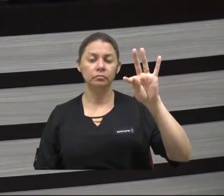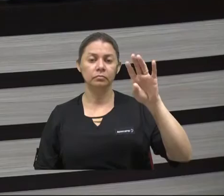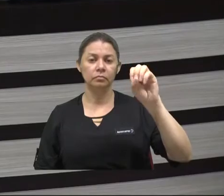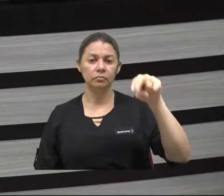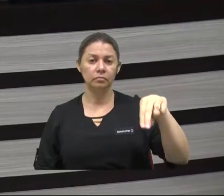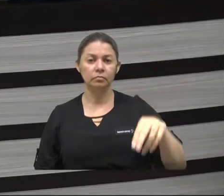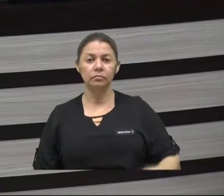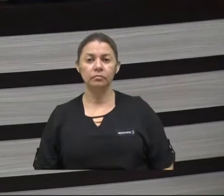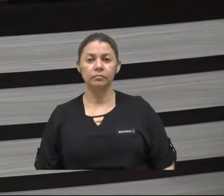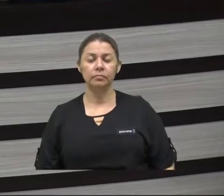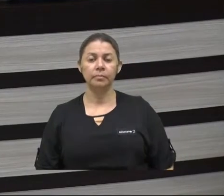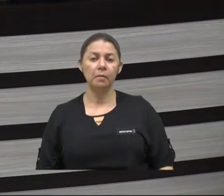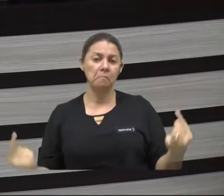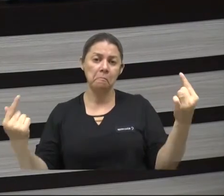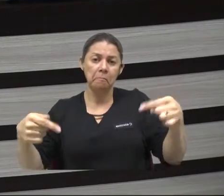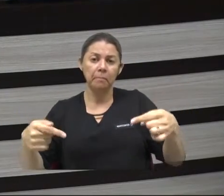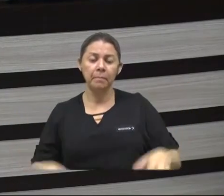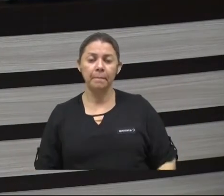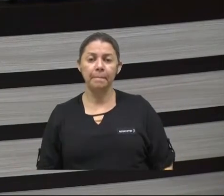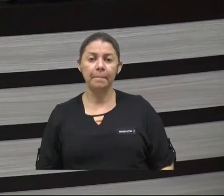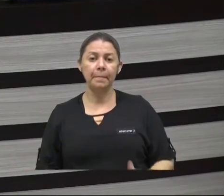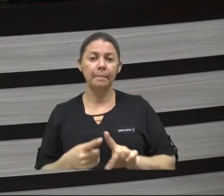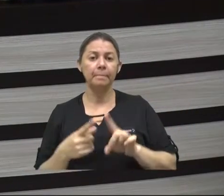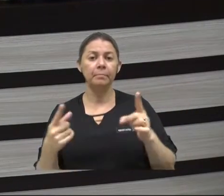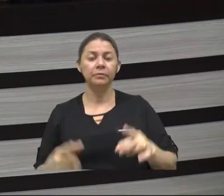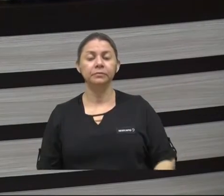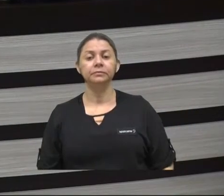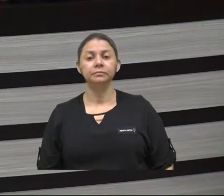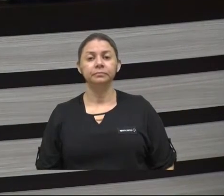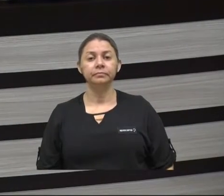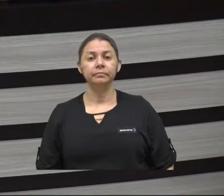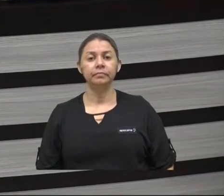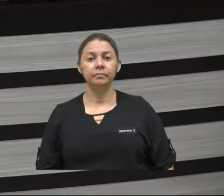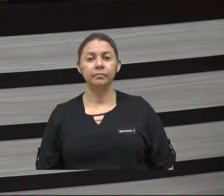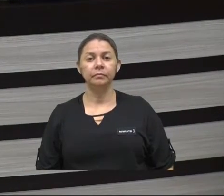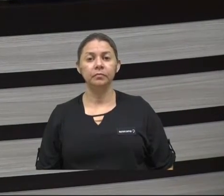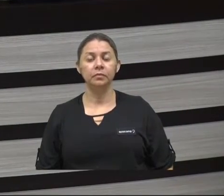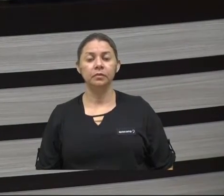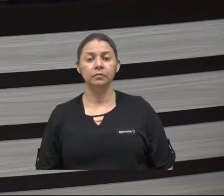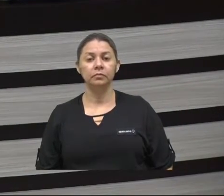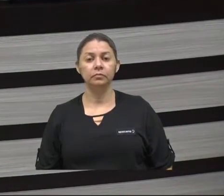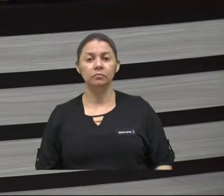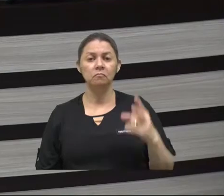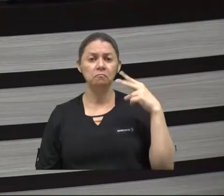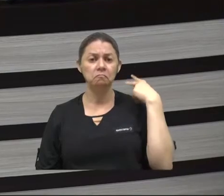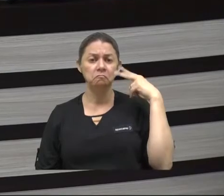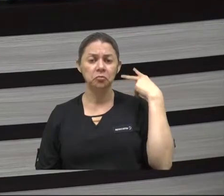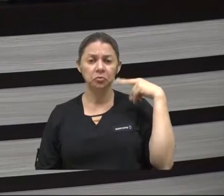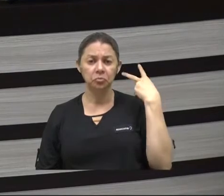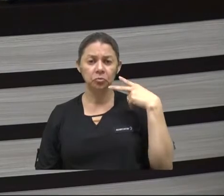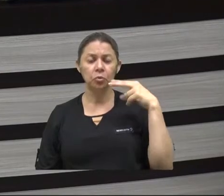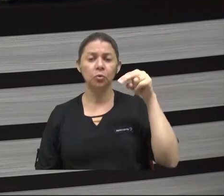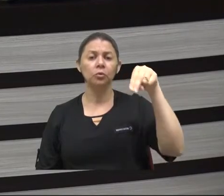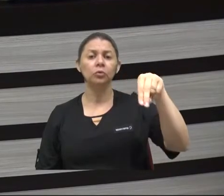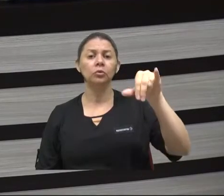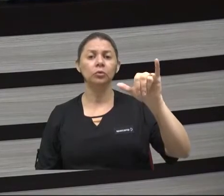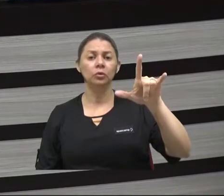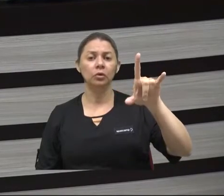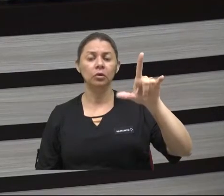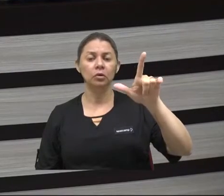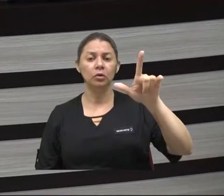toda a oposição junto com o Newton, e o Newton foi o candidato vitorioso, se tornando presidente da